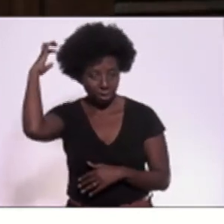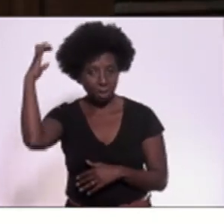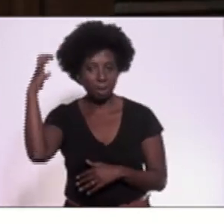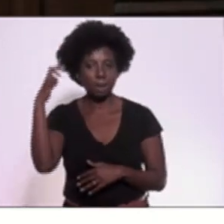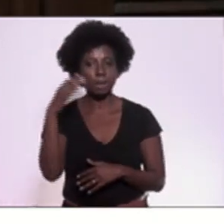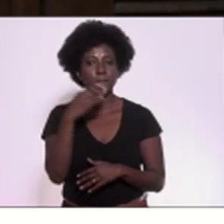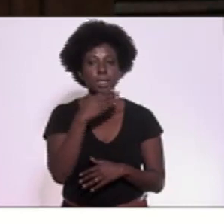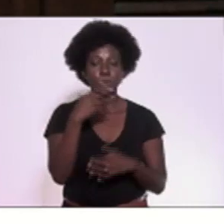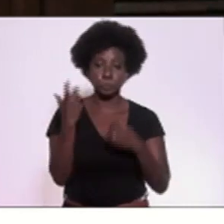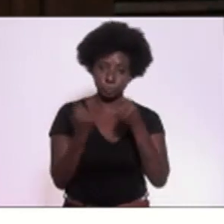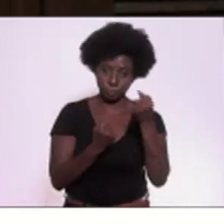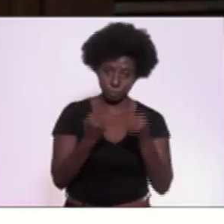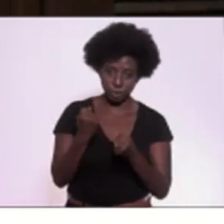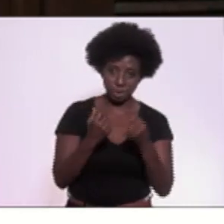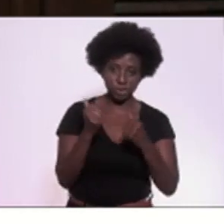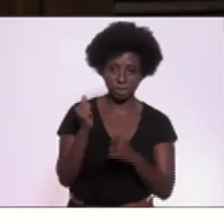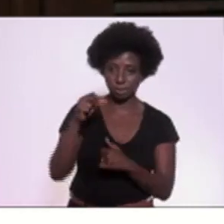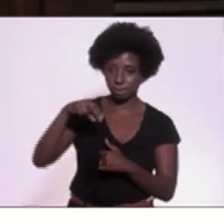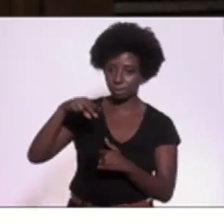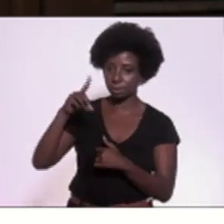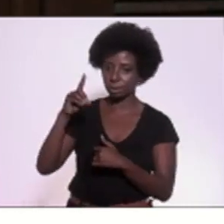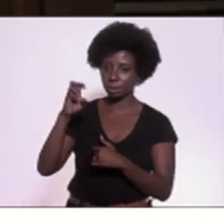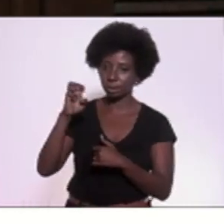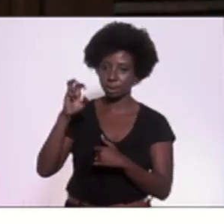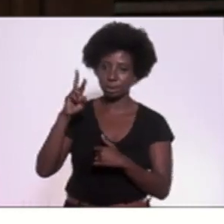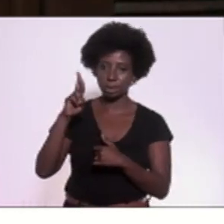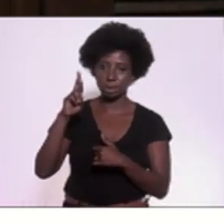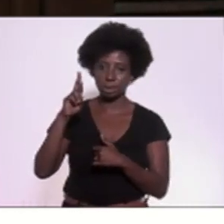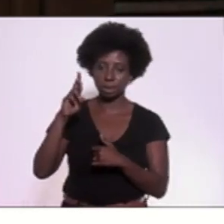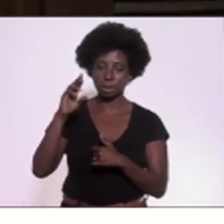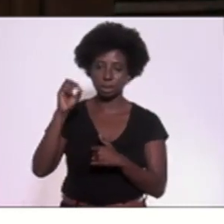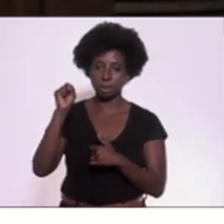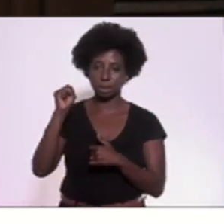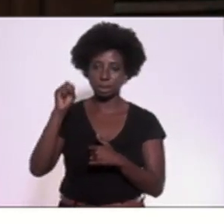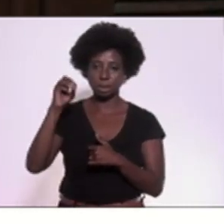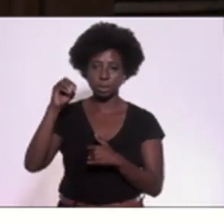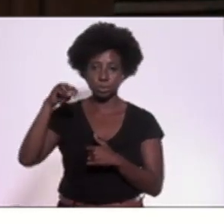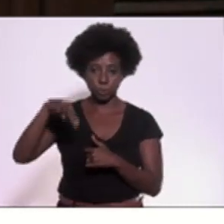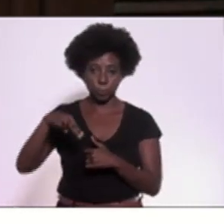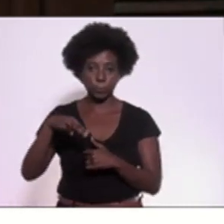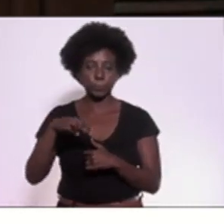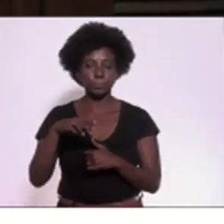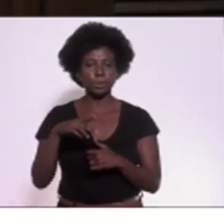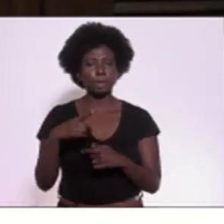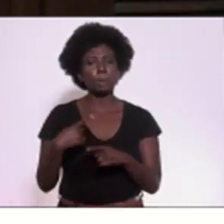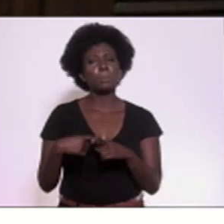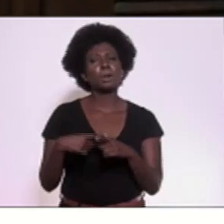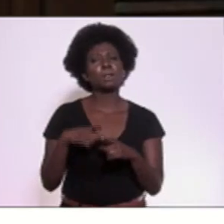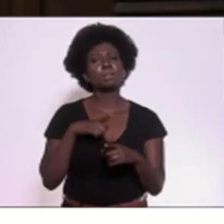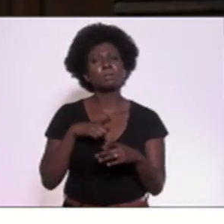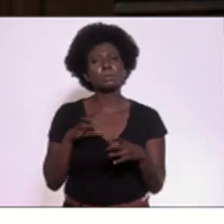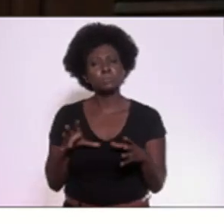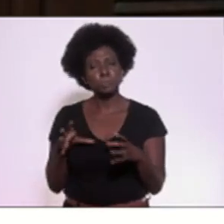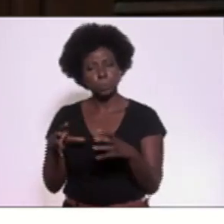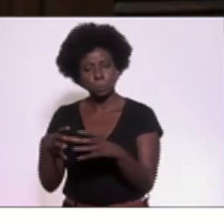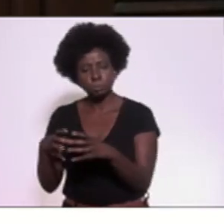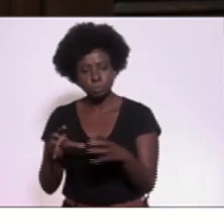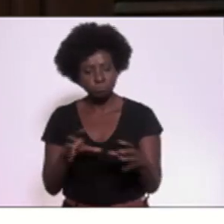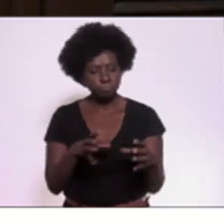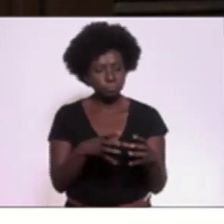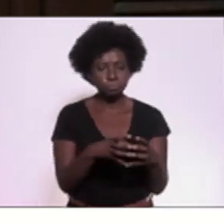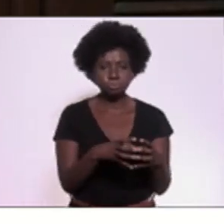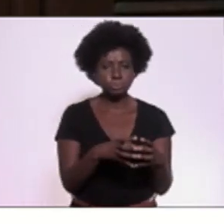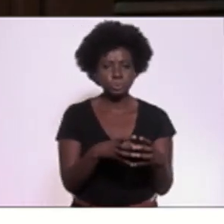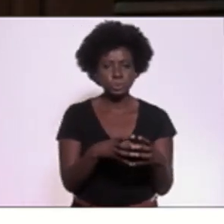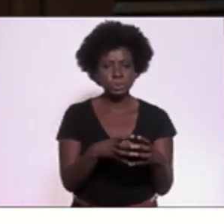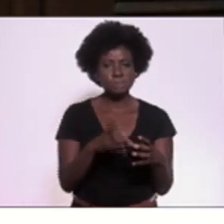cobrar, Vossa Excelência falava muito bem, são grupos que não conseguem conviver, deputado Eliomar Coelho, e o senhor,